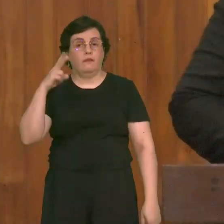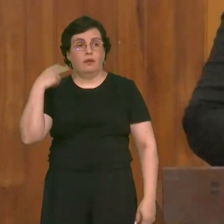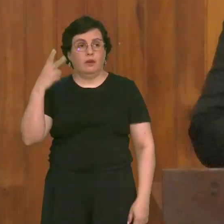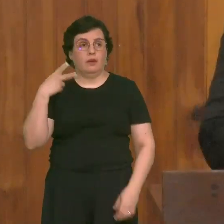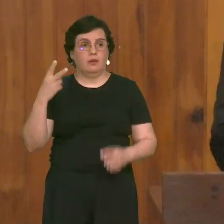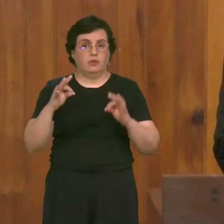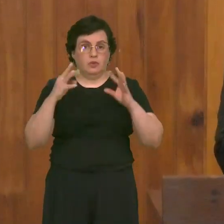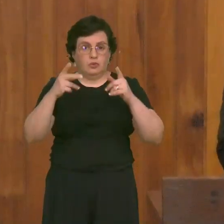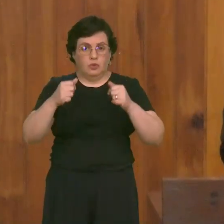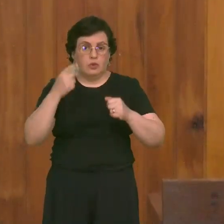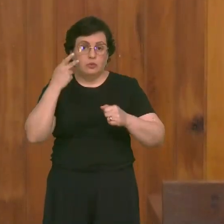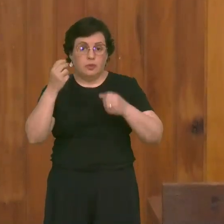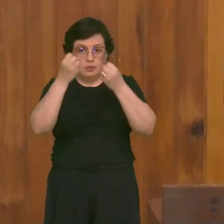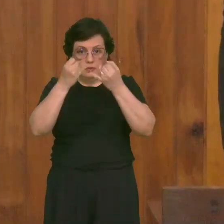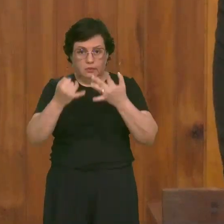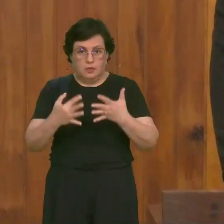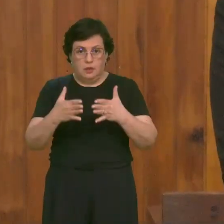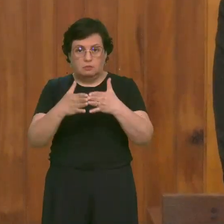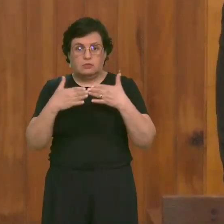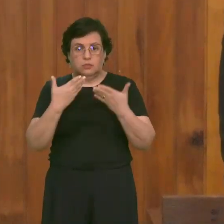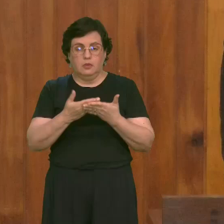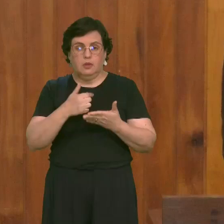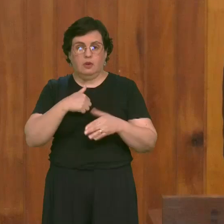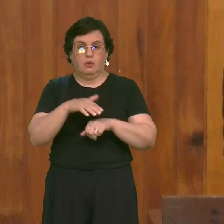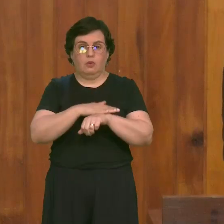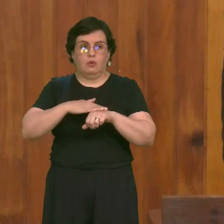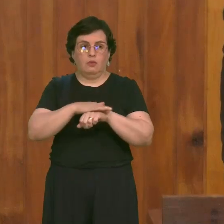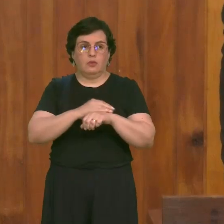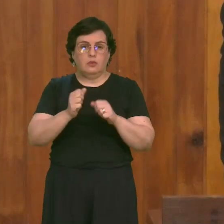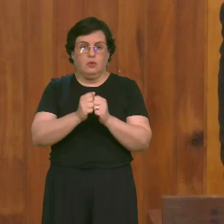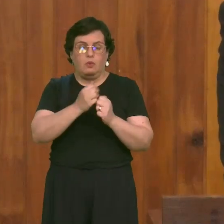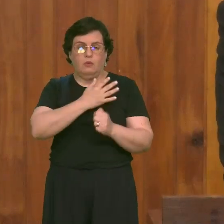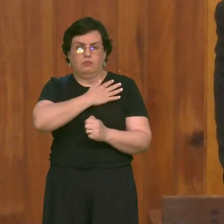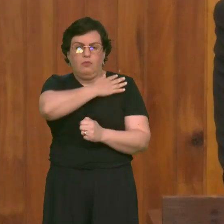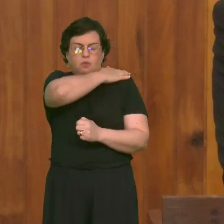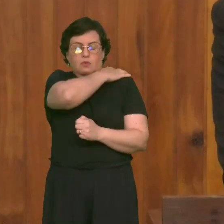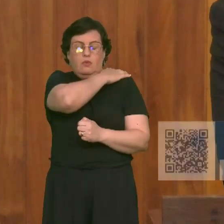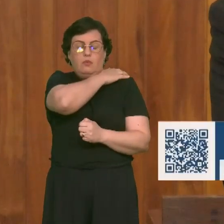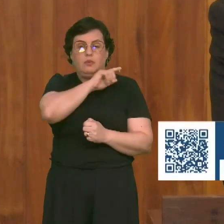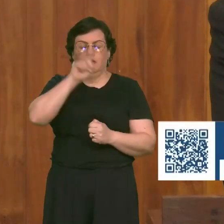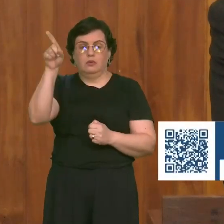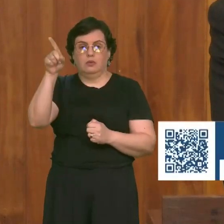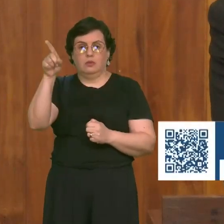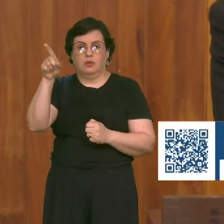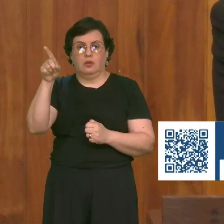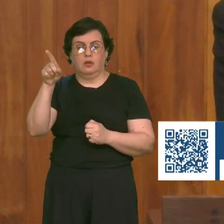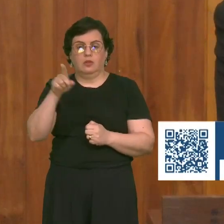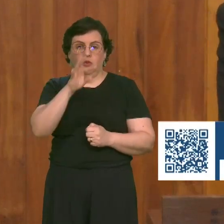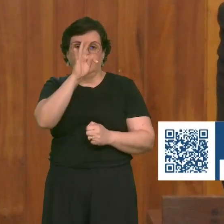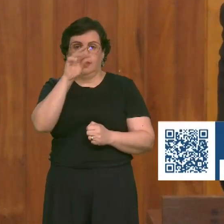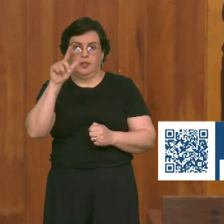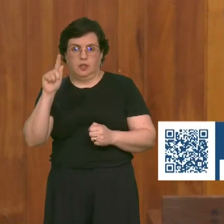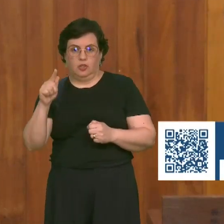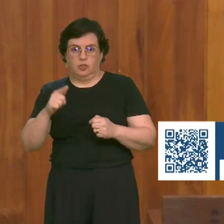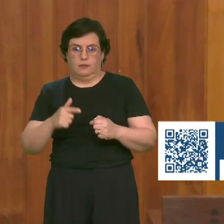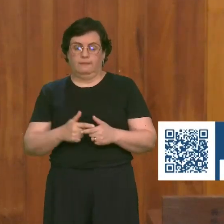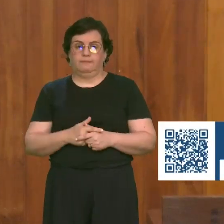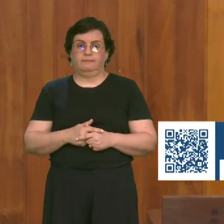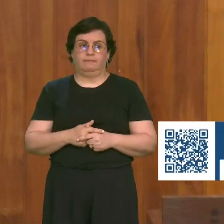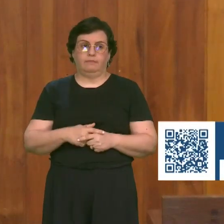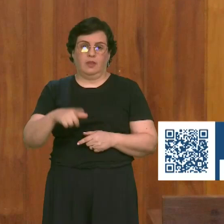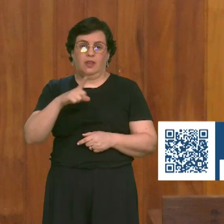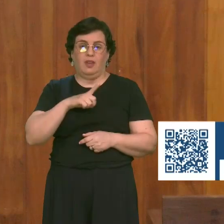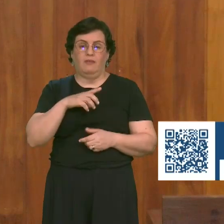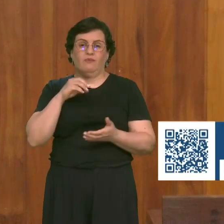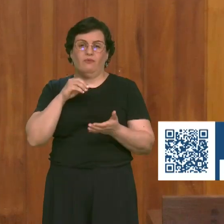eu para explicar o requerimento eu conversei com o comando ali do tiro de guerra e eles me explicaram para